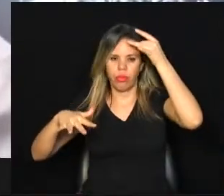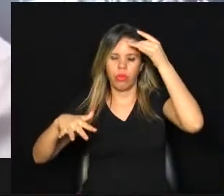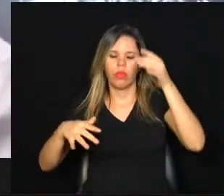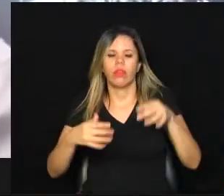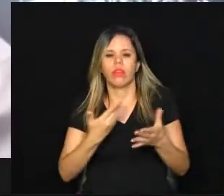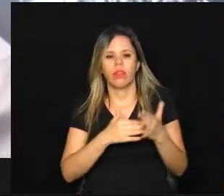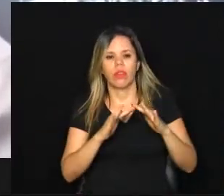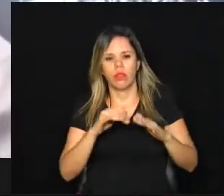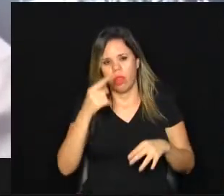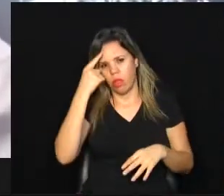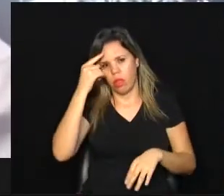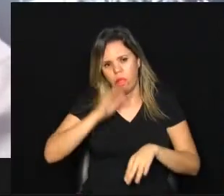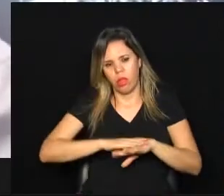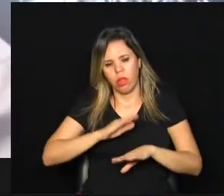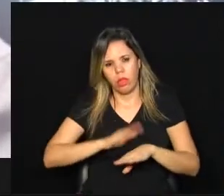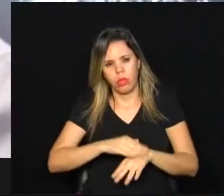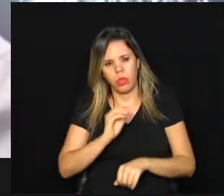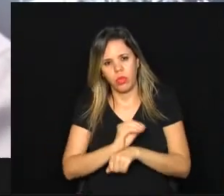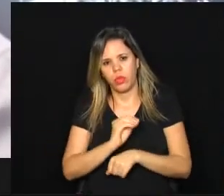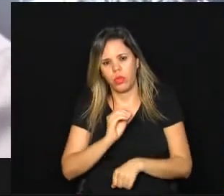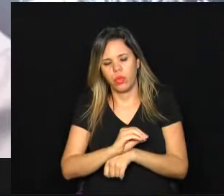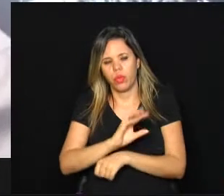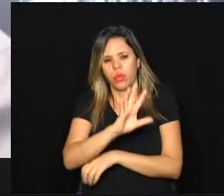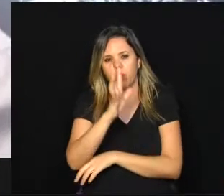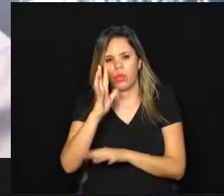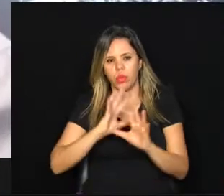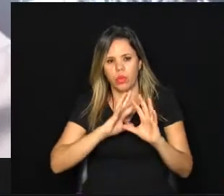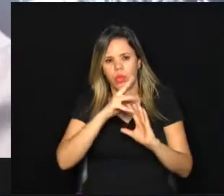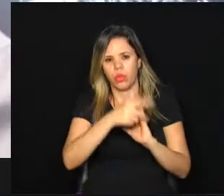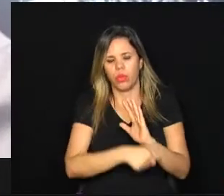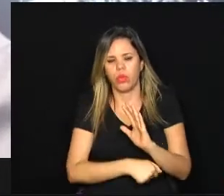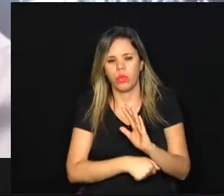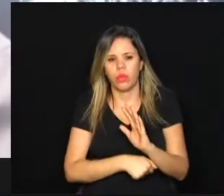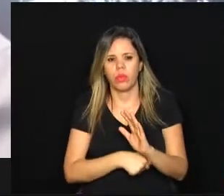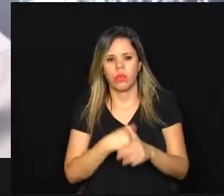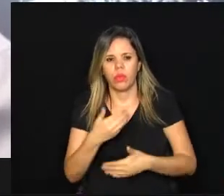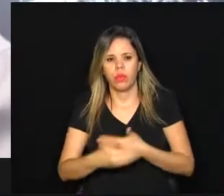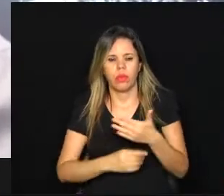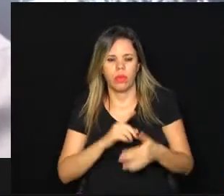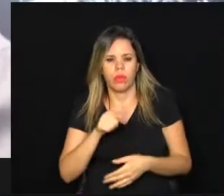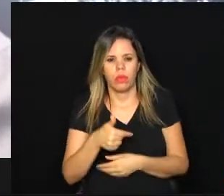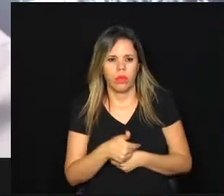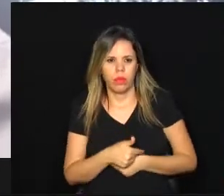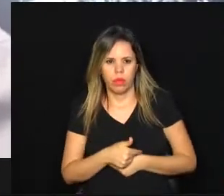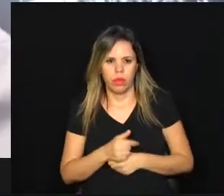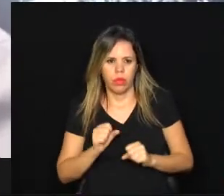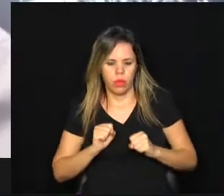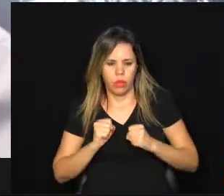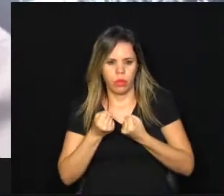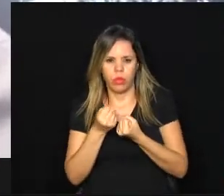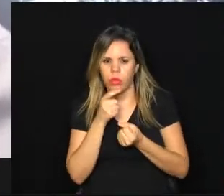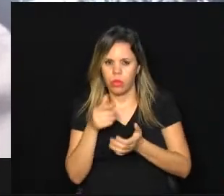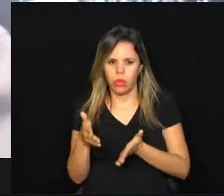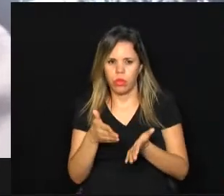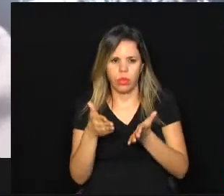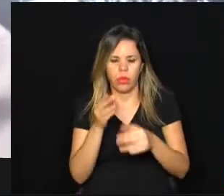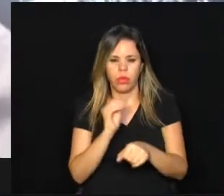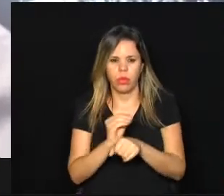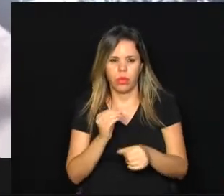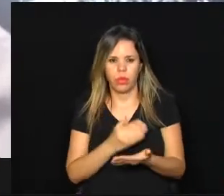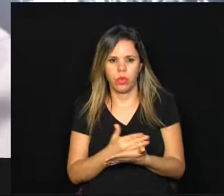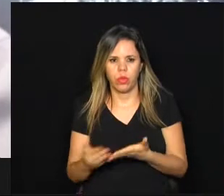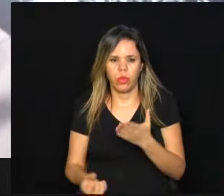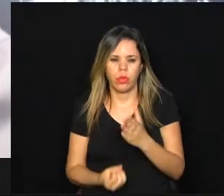escolas essa ideia da preservação do meio ambiente e, consequentemente, da defesa das nascentes, né? Que tudo começa